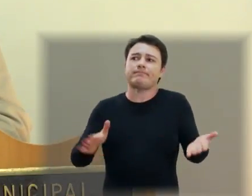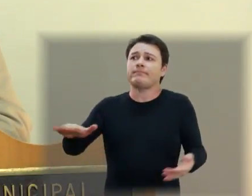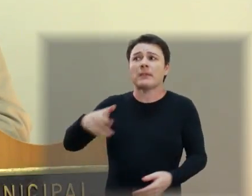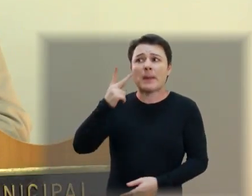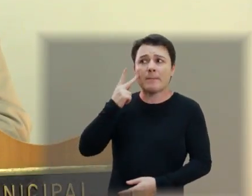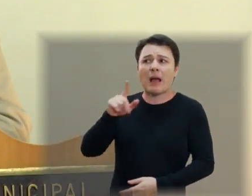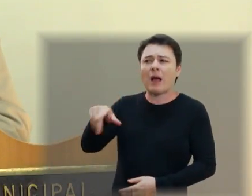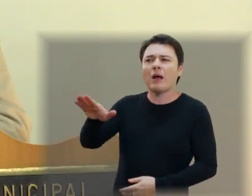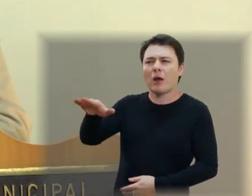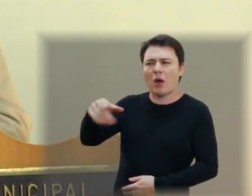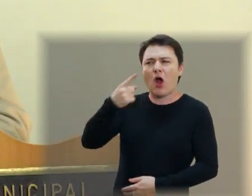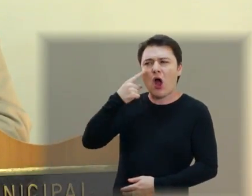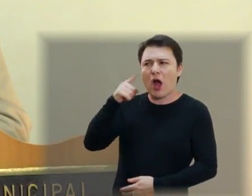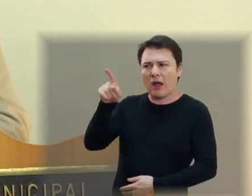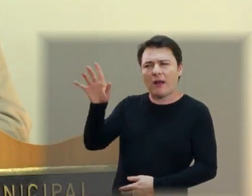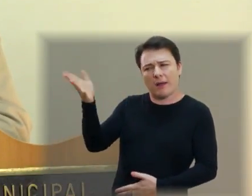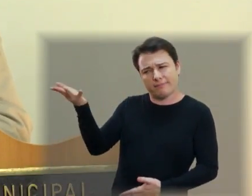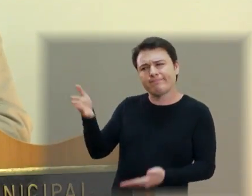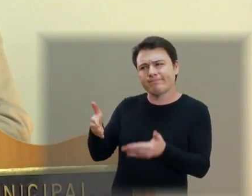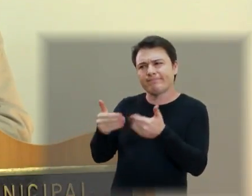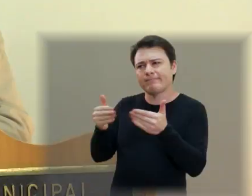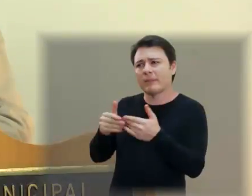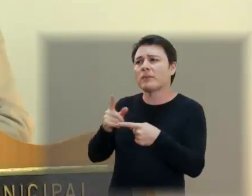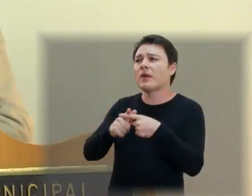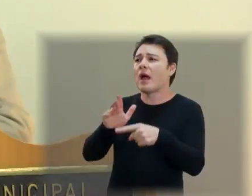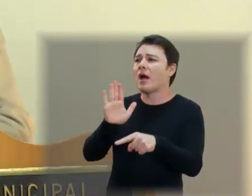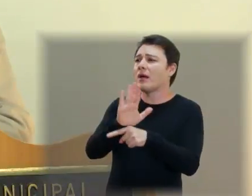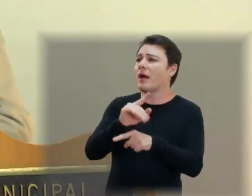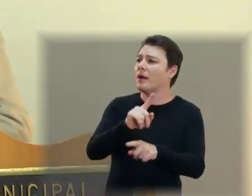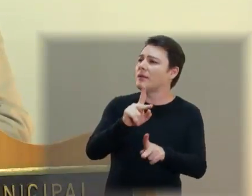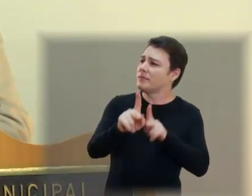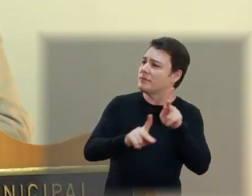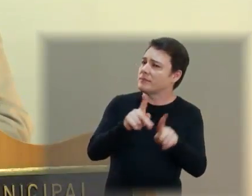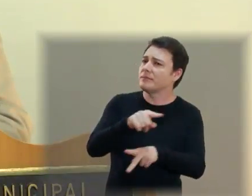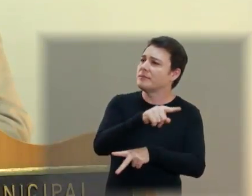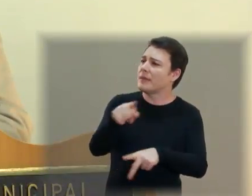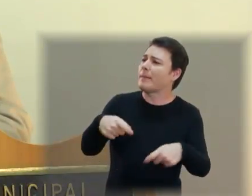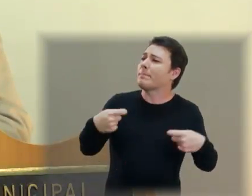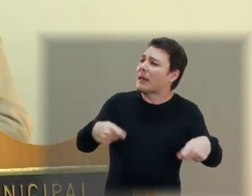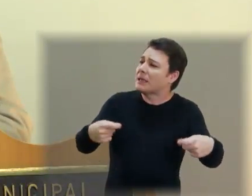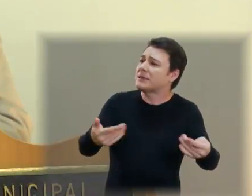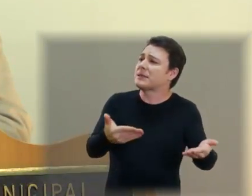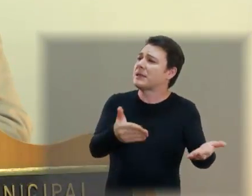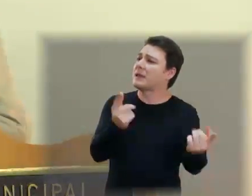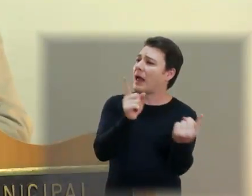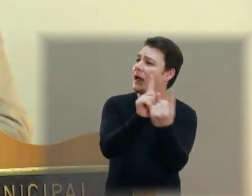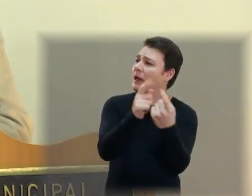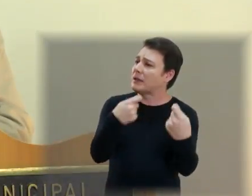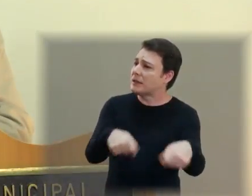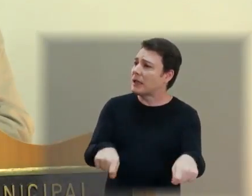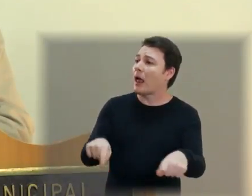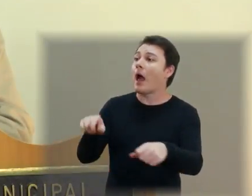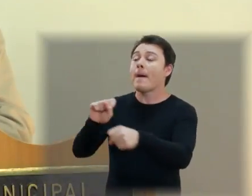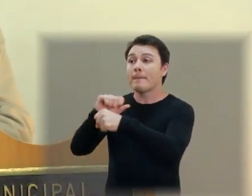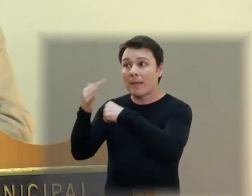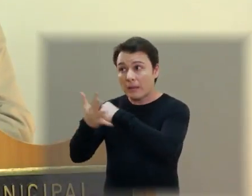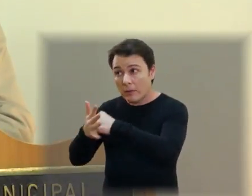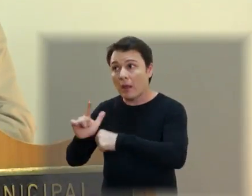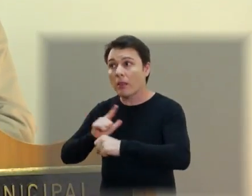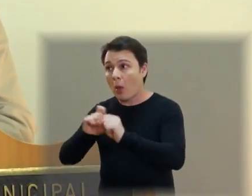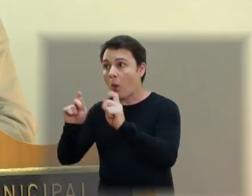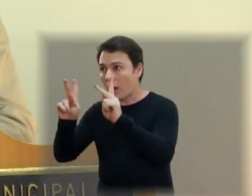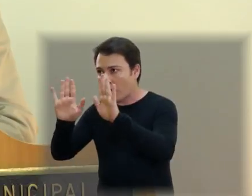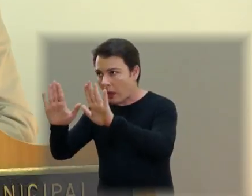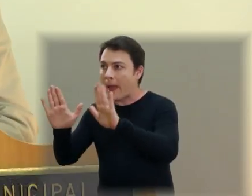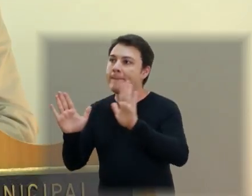uma olhadinha nisso para nós lá, para poder contribuir com a população que realmente estão carentes desse atendimento. A pandemia é um caso, e assunto